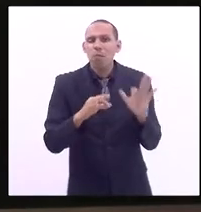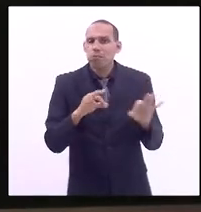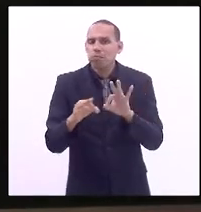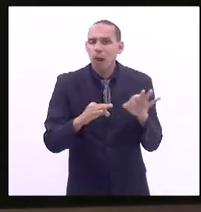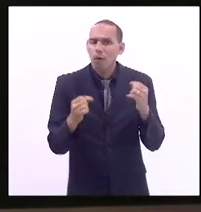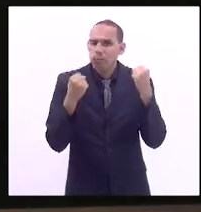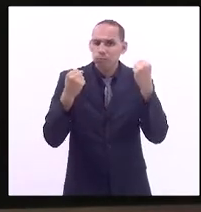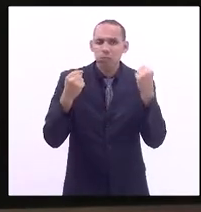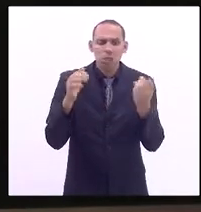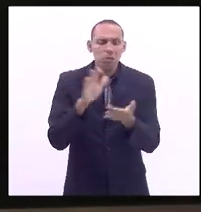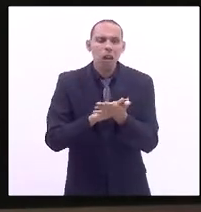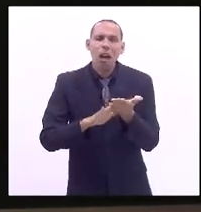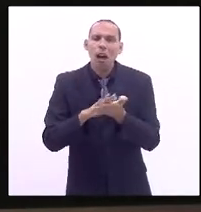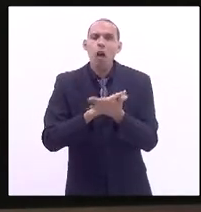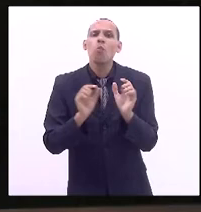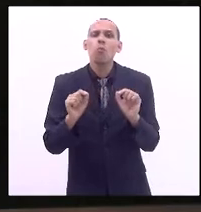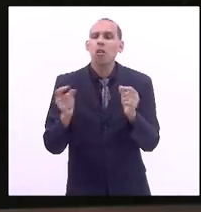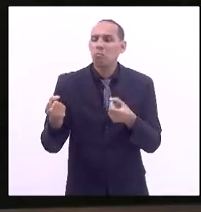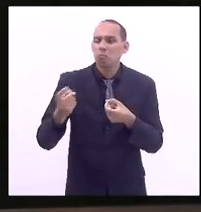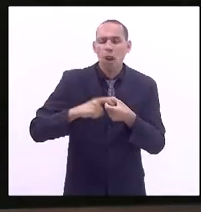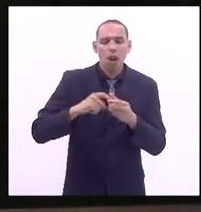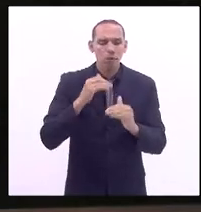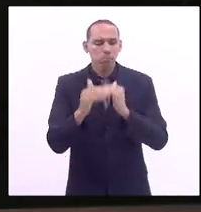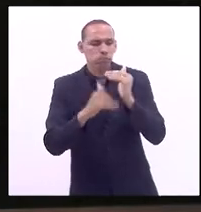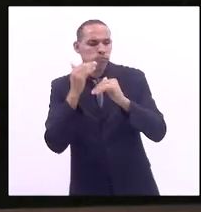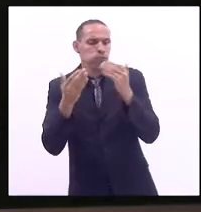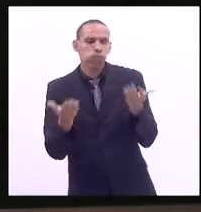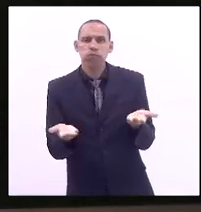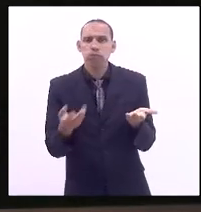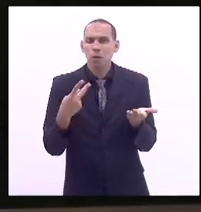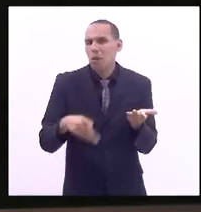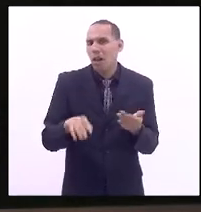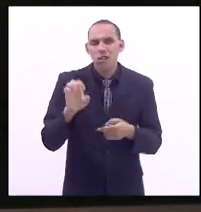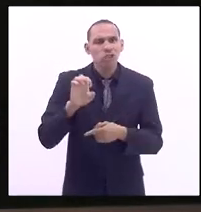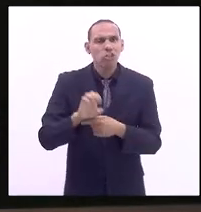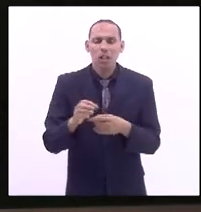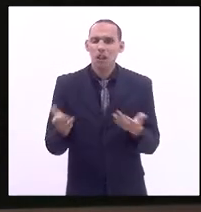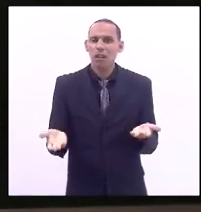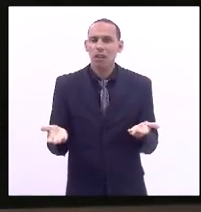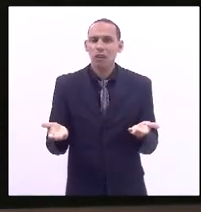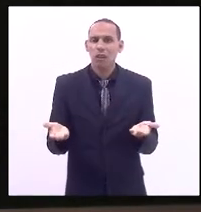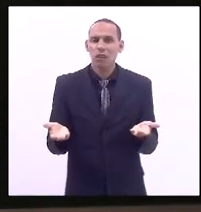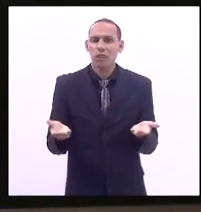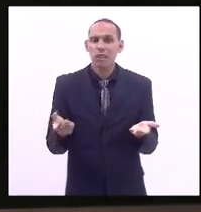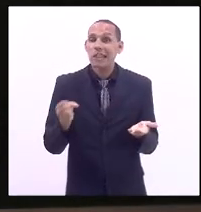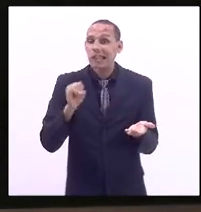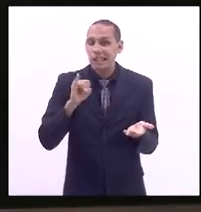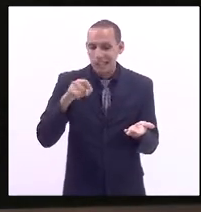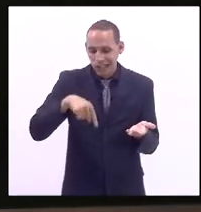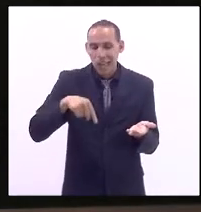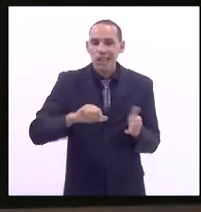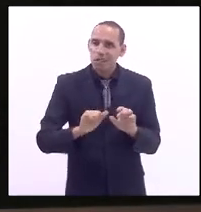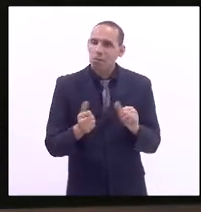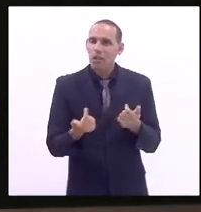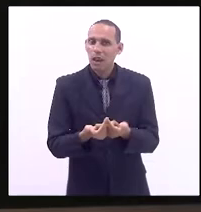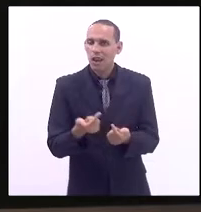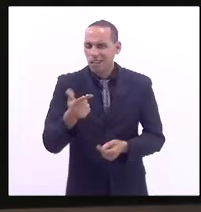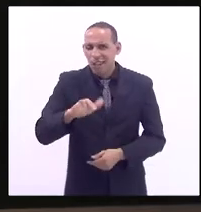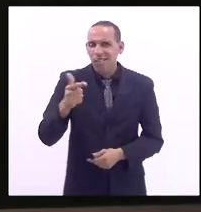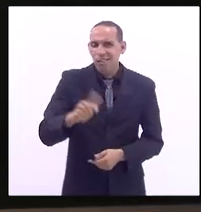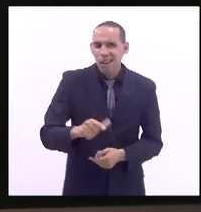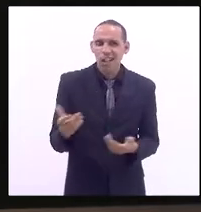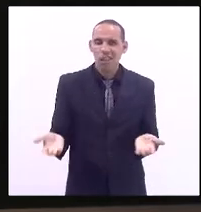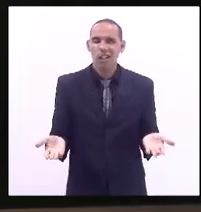robusto retomada de desenvolvimento para o estado do Rio de Janeiro se não fosse essa casa